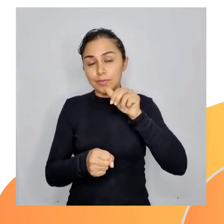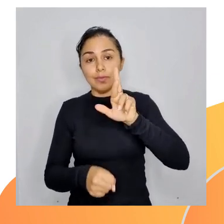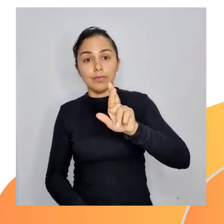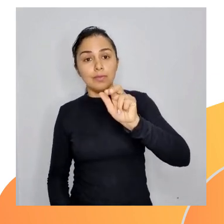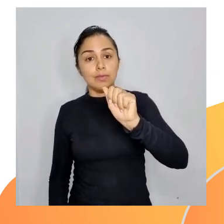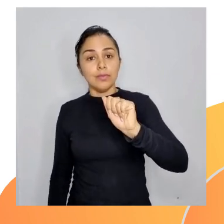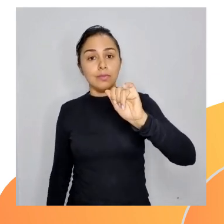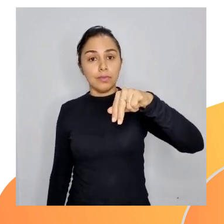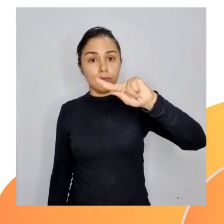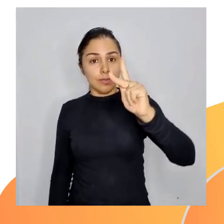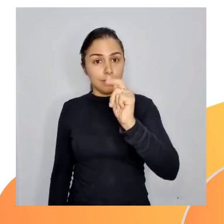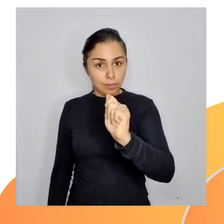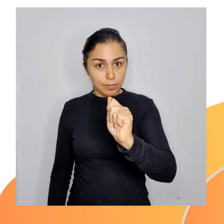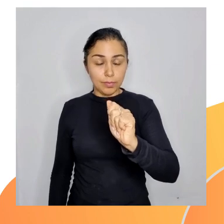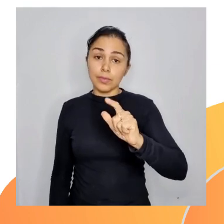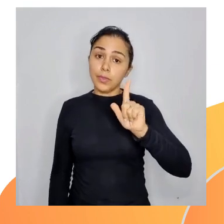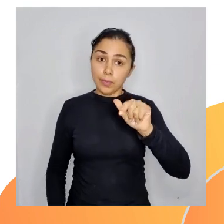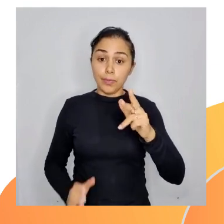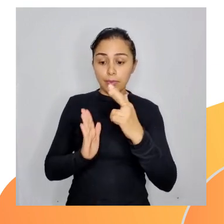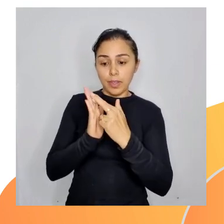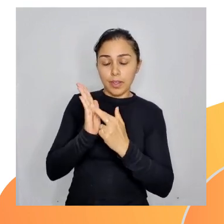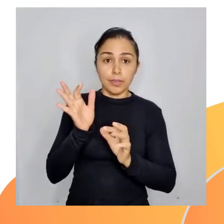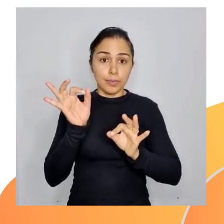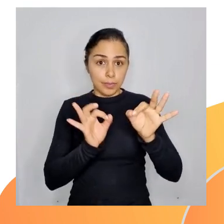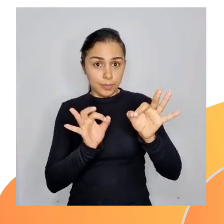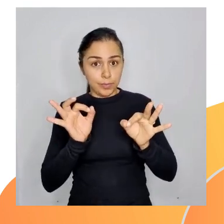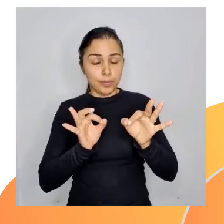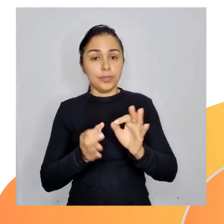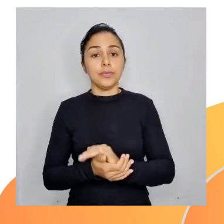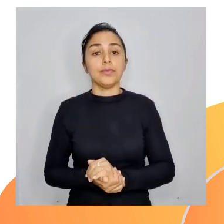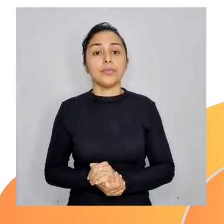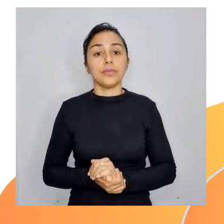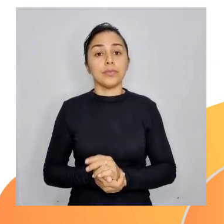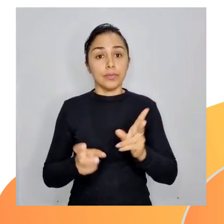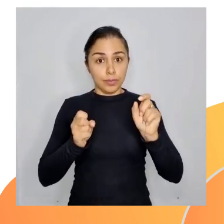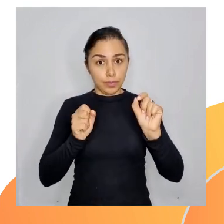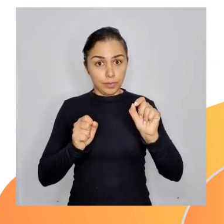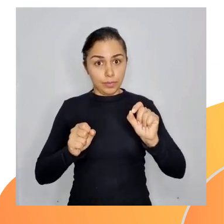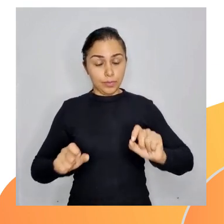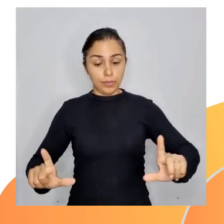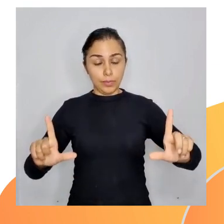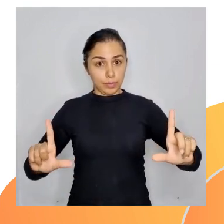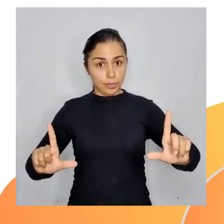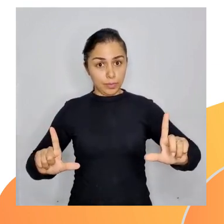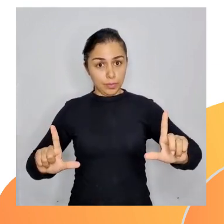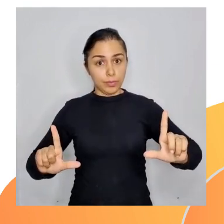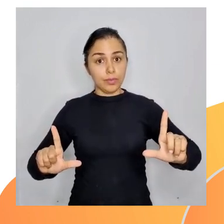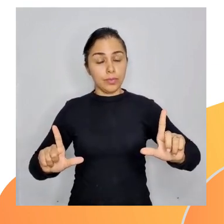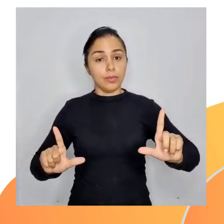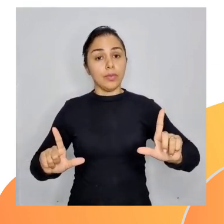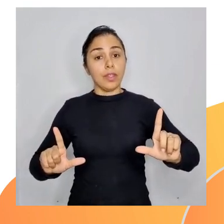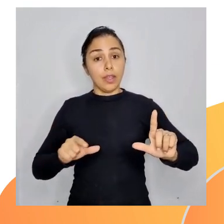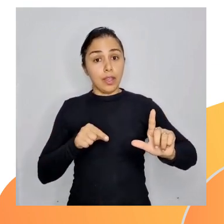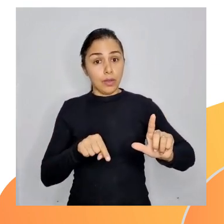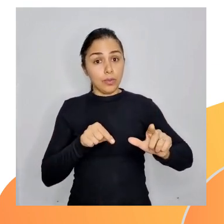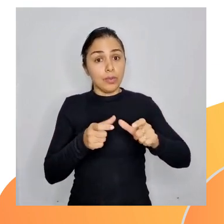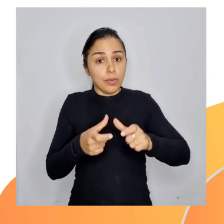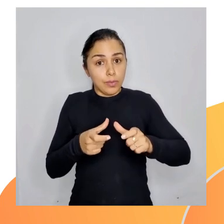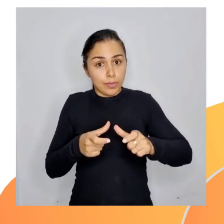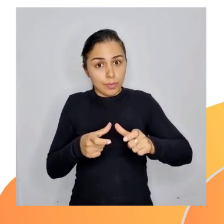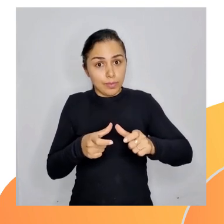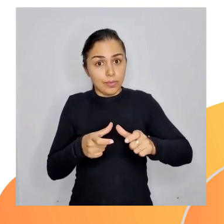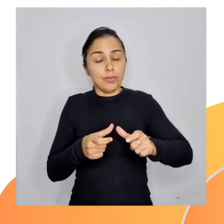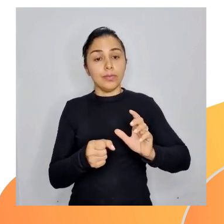para me colocar essas duas peças. A exemplo de quê? Por exemplo, a minha rainha branca, ela vai